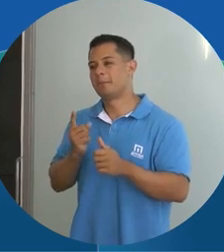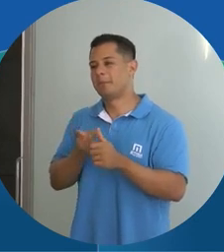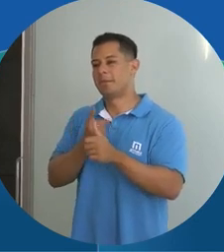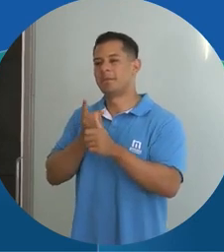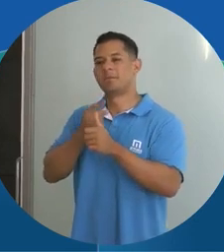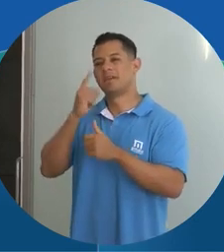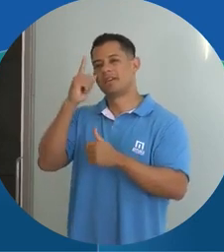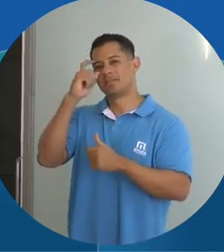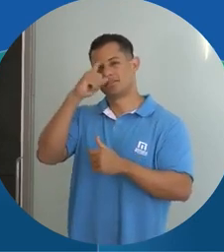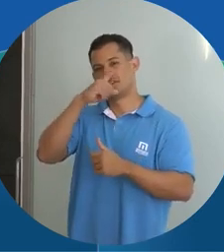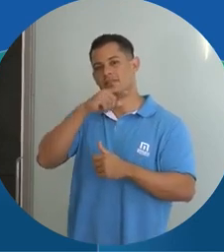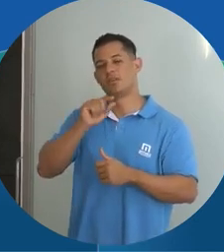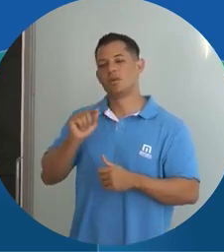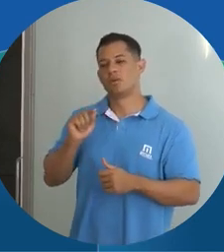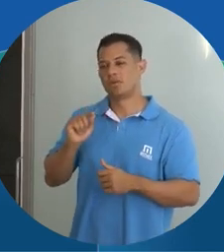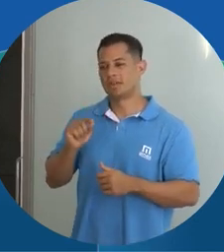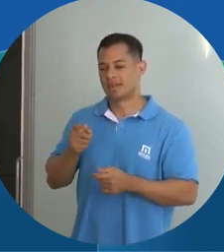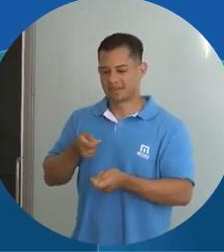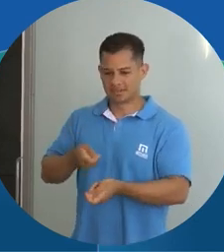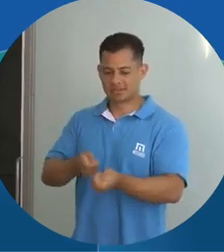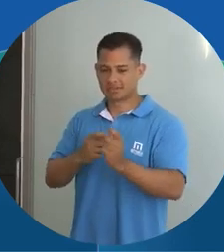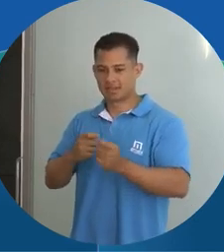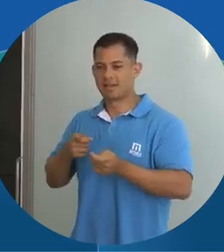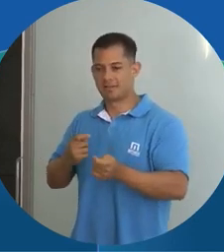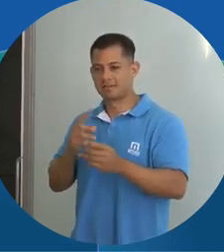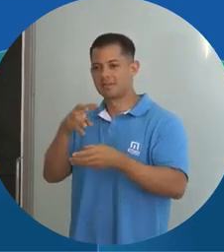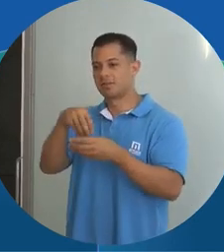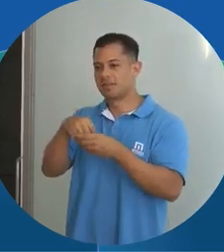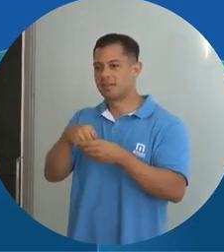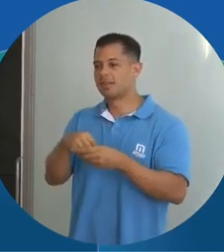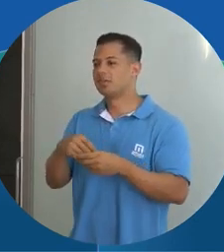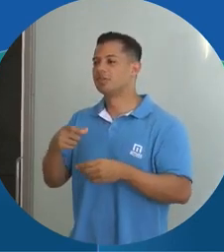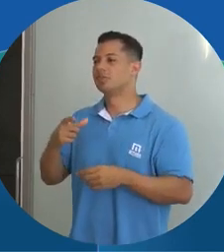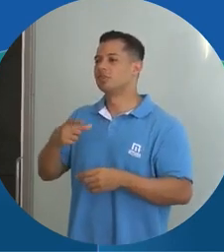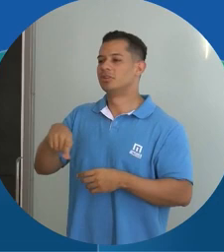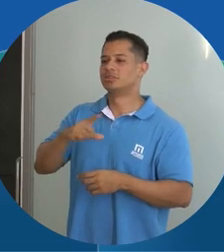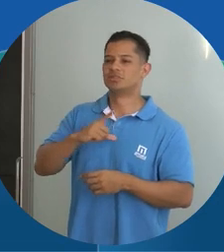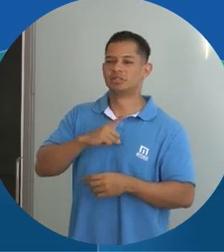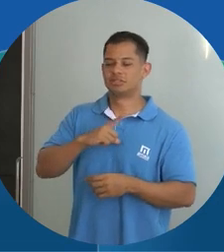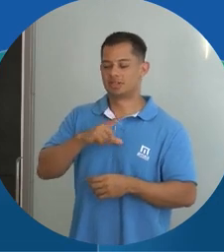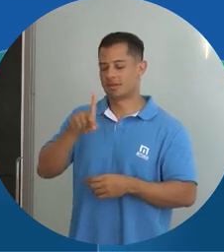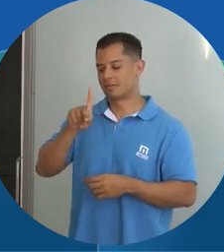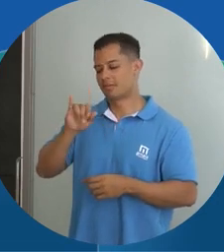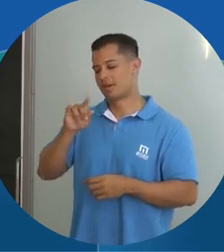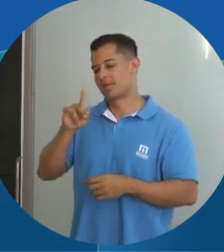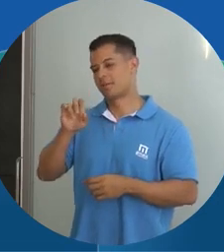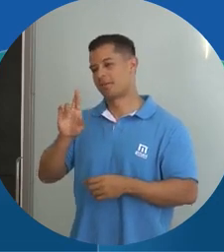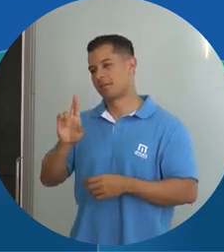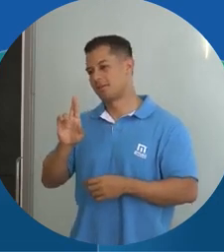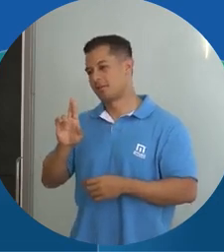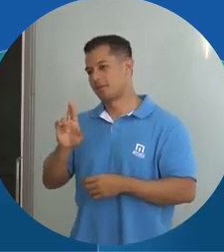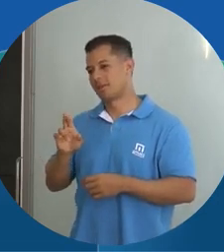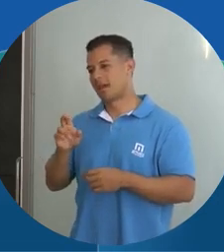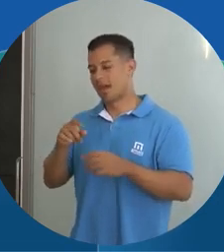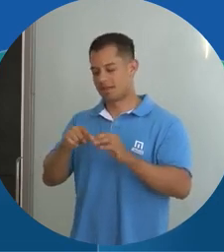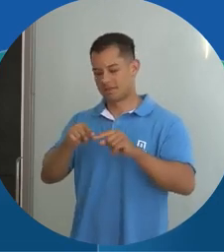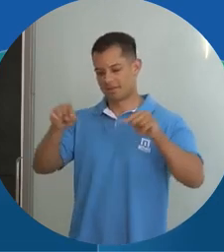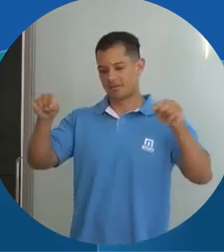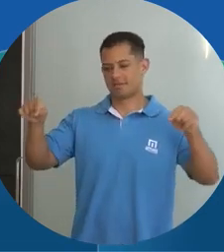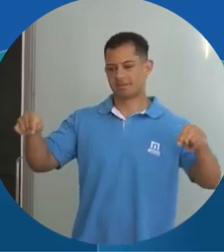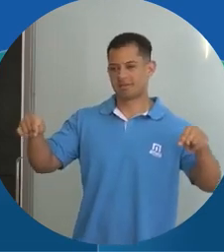gente, dentro dessas escavações aqui, a gente tinha uns pipe racks e estruturas que atravessavam a